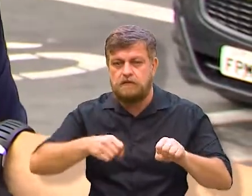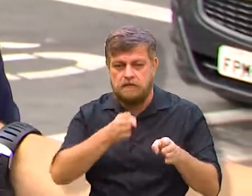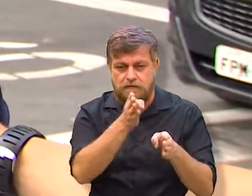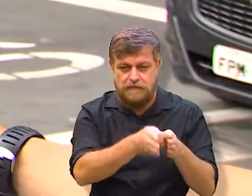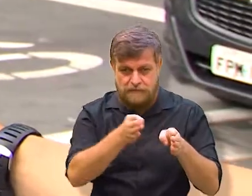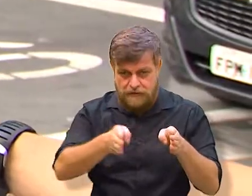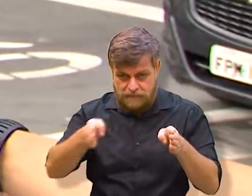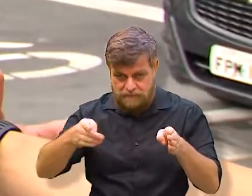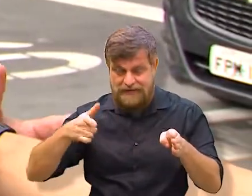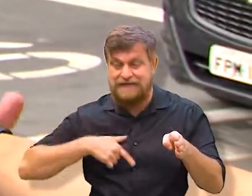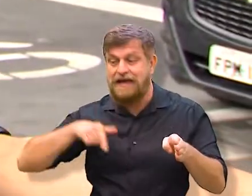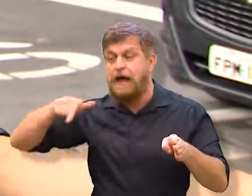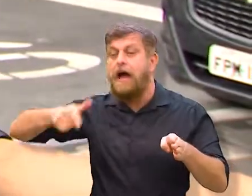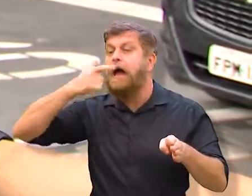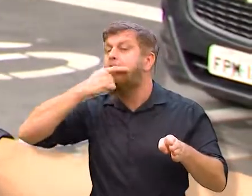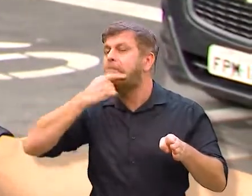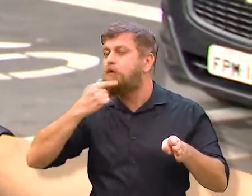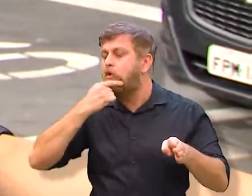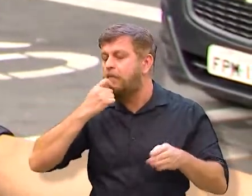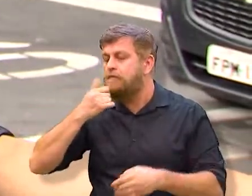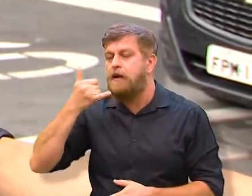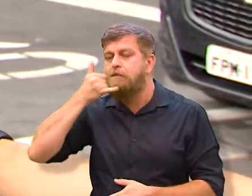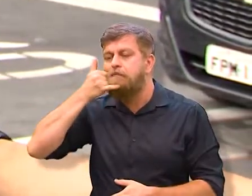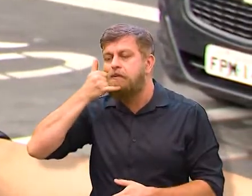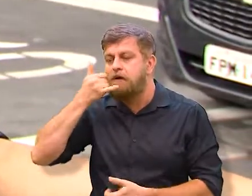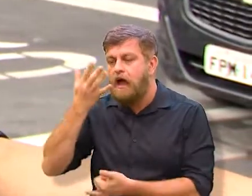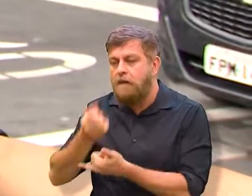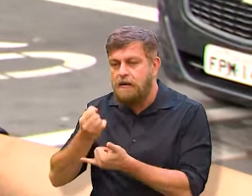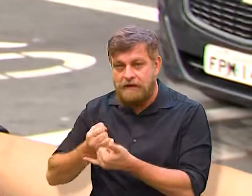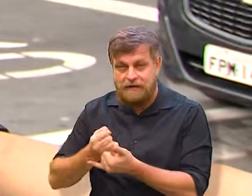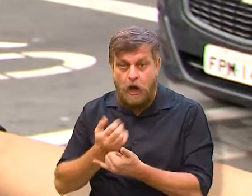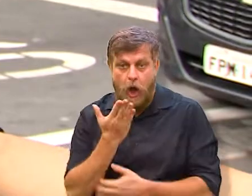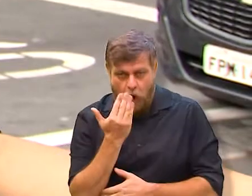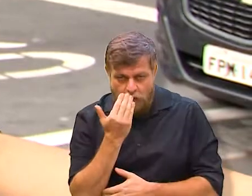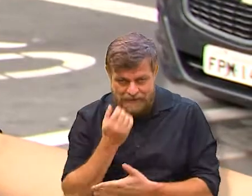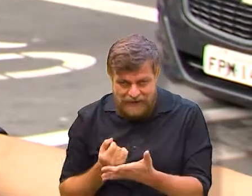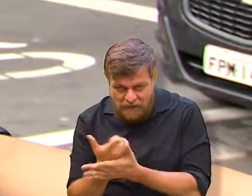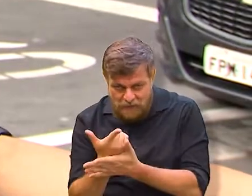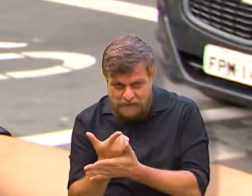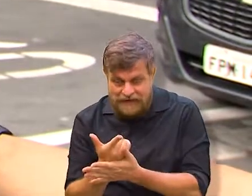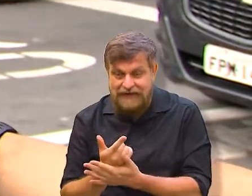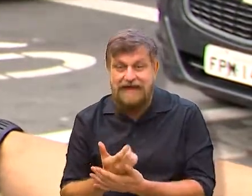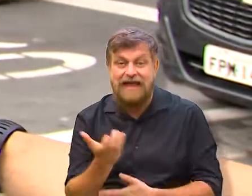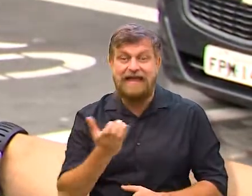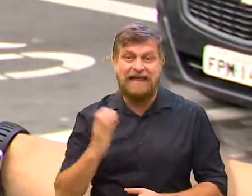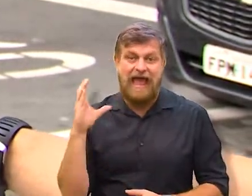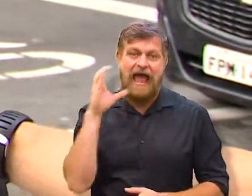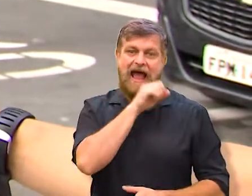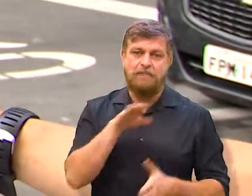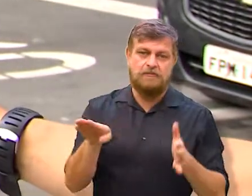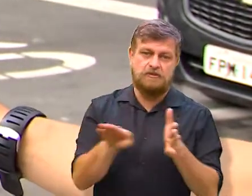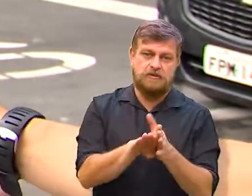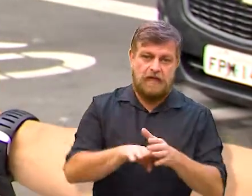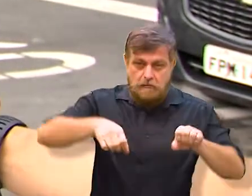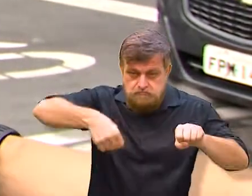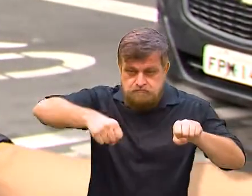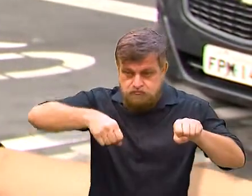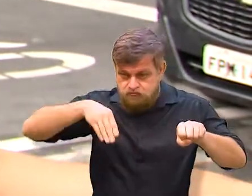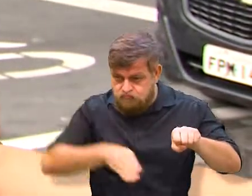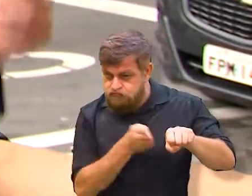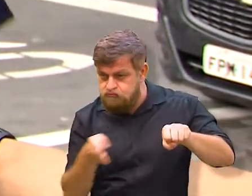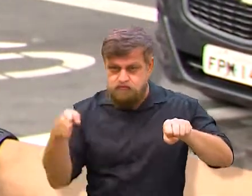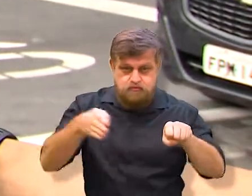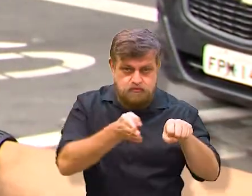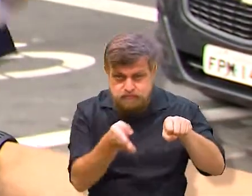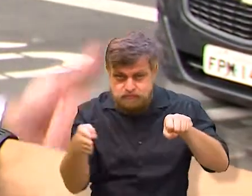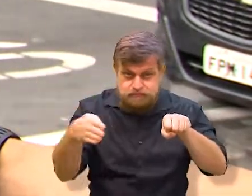do veículo tá na sua casa e pede um alimento através de um aplicativo ele quer que esse é rápido né E